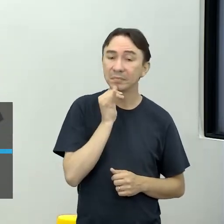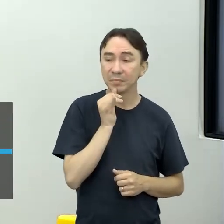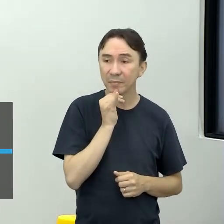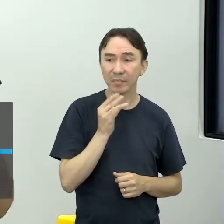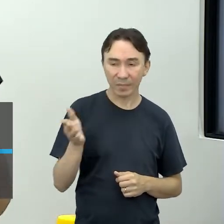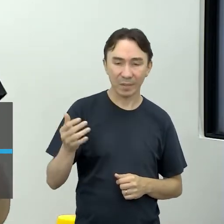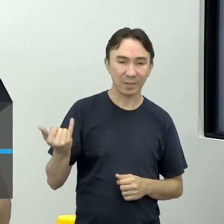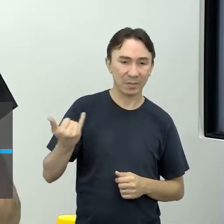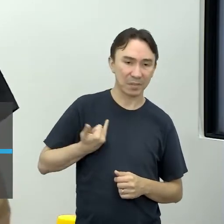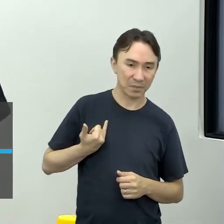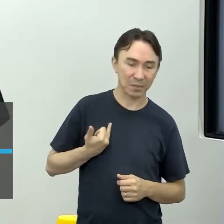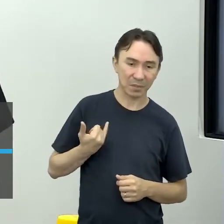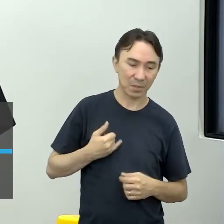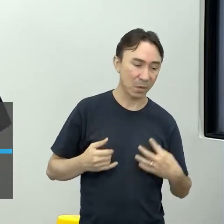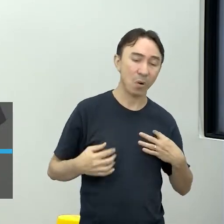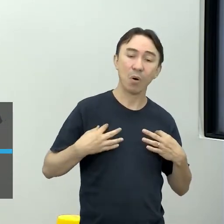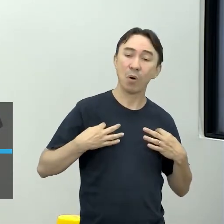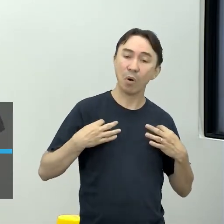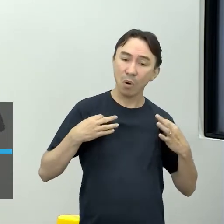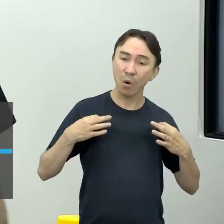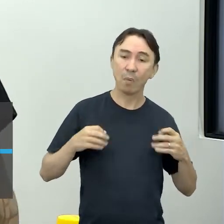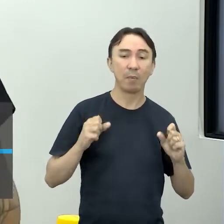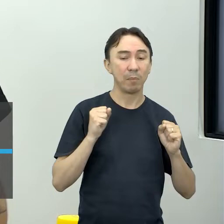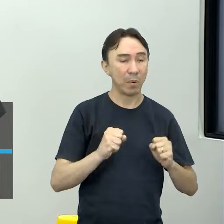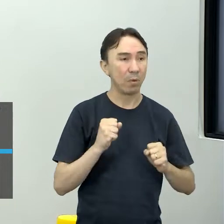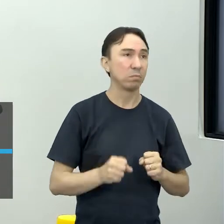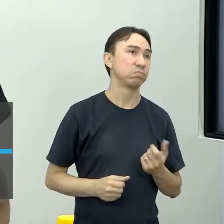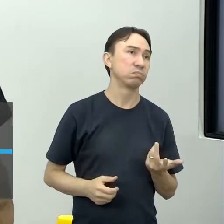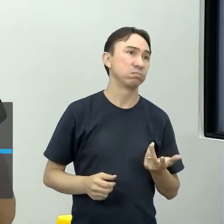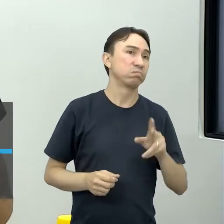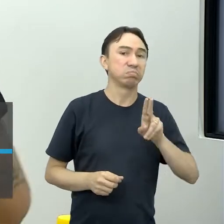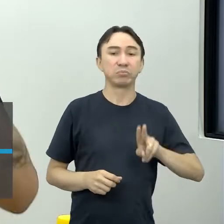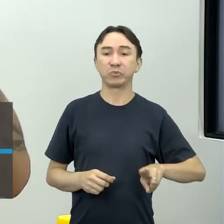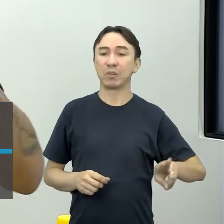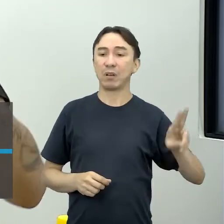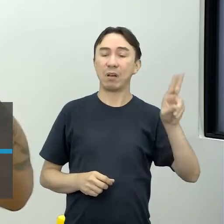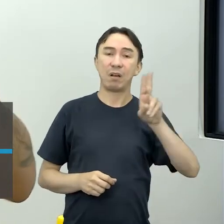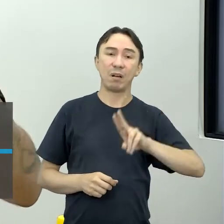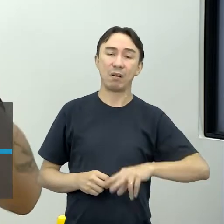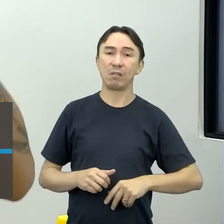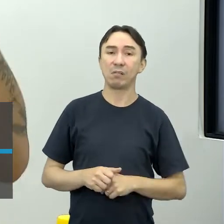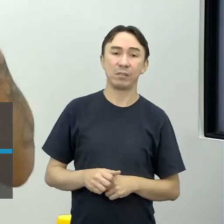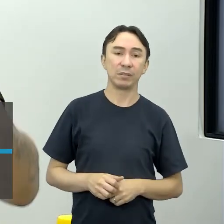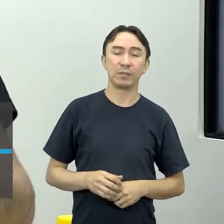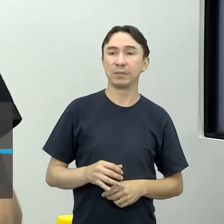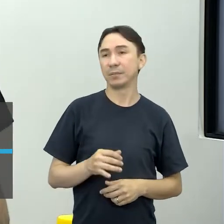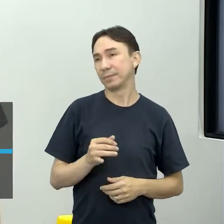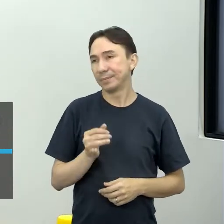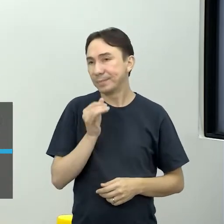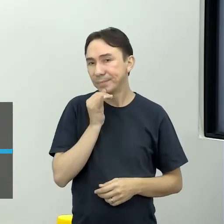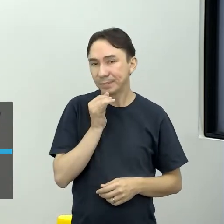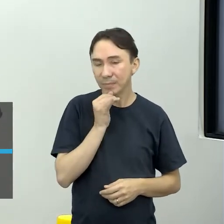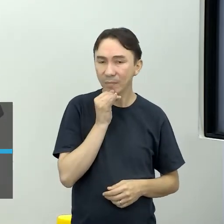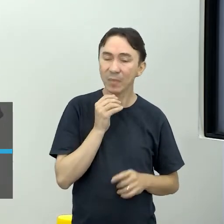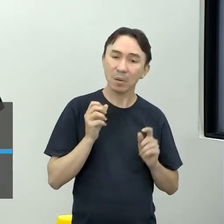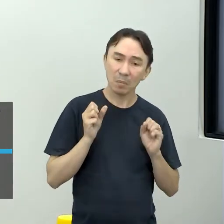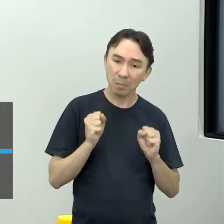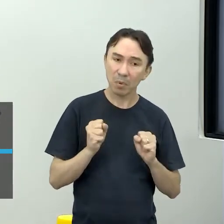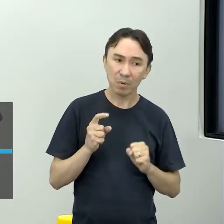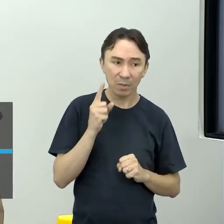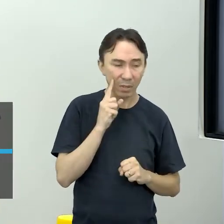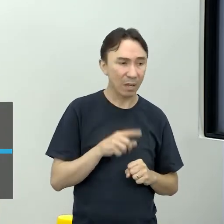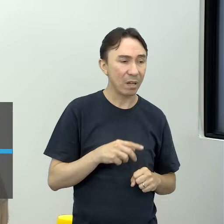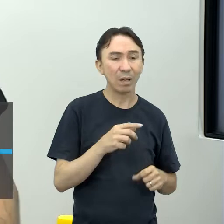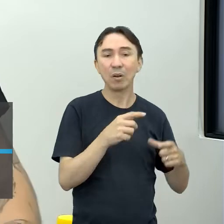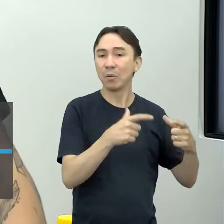Fabi, de roupa que a gente pode estar utilizando, ou de vez de comprar de brechó. São vários hábitos, né?